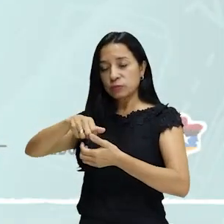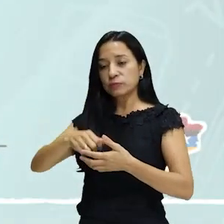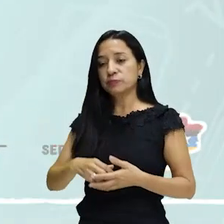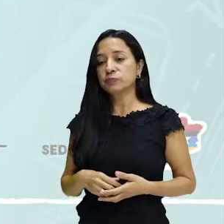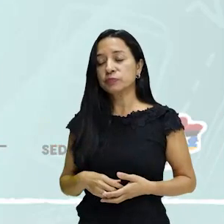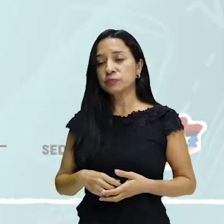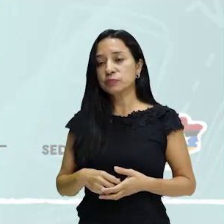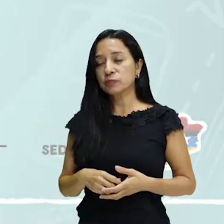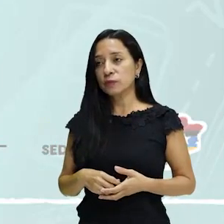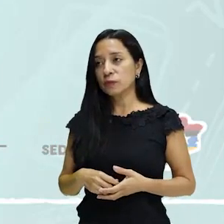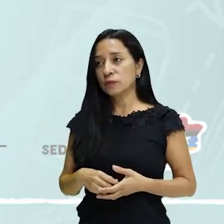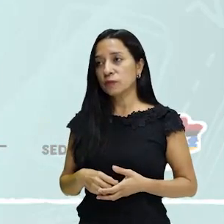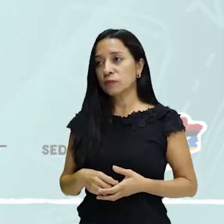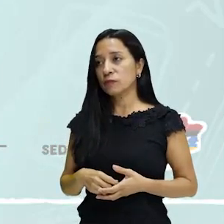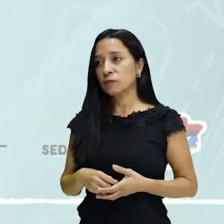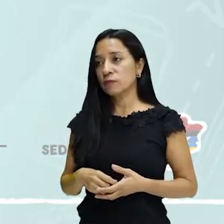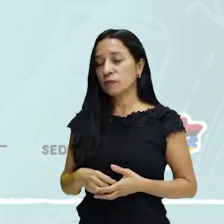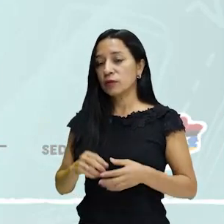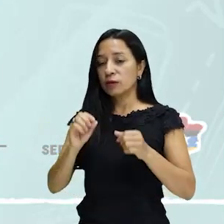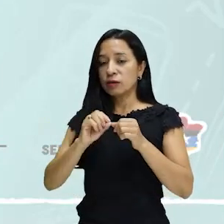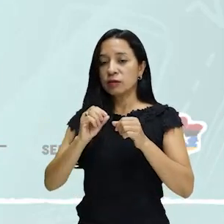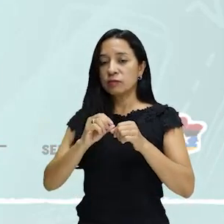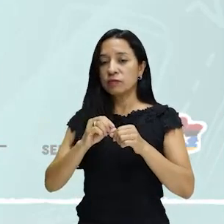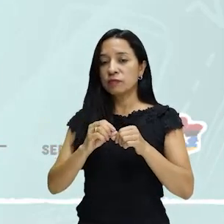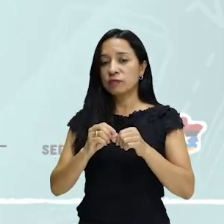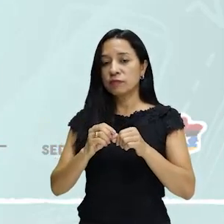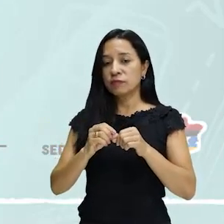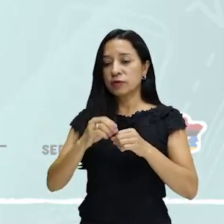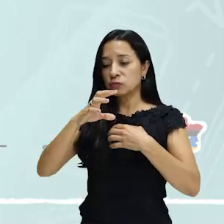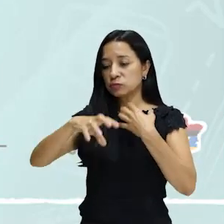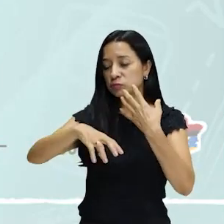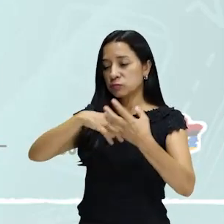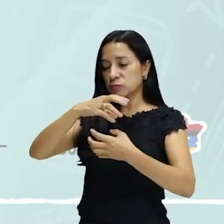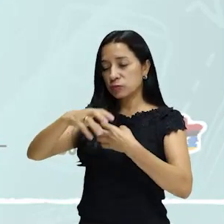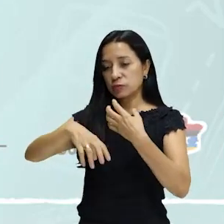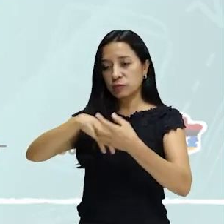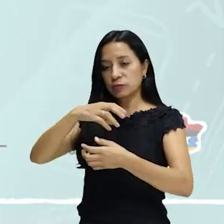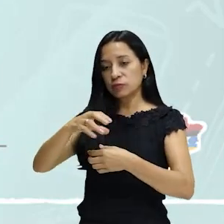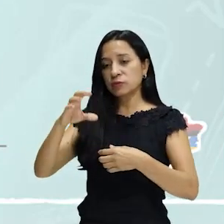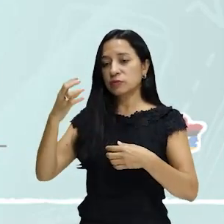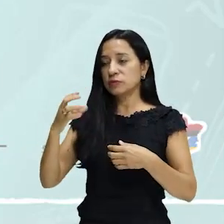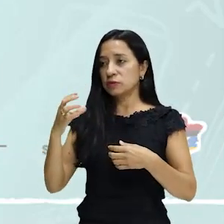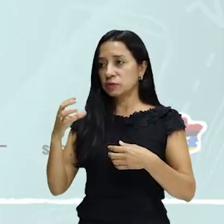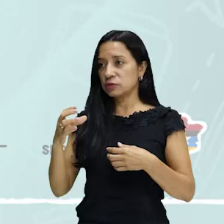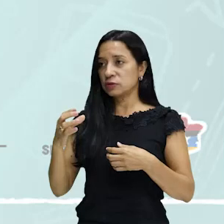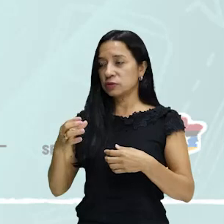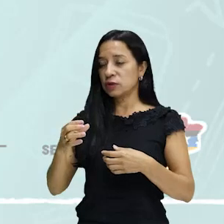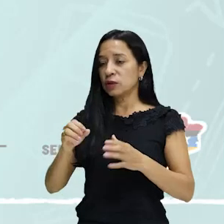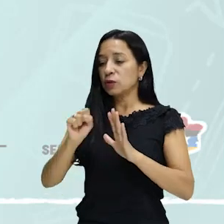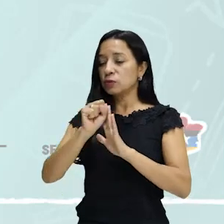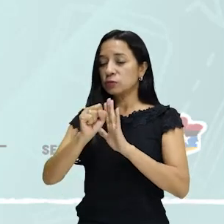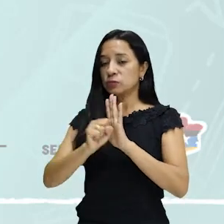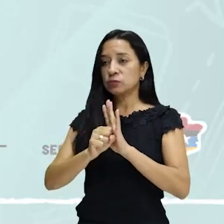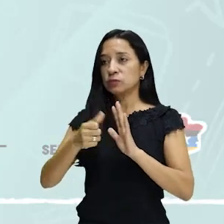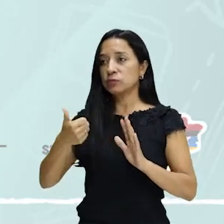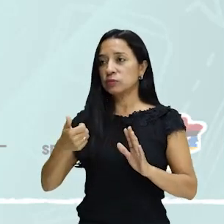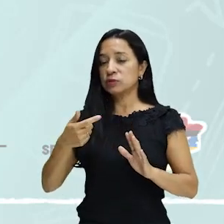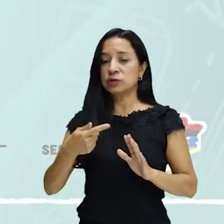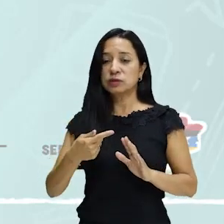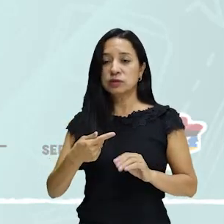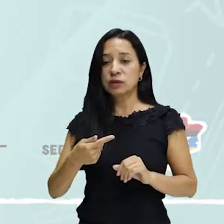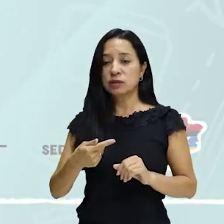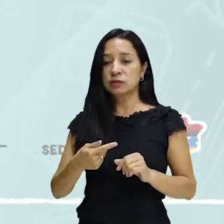Bom, então, ele faz uma revolução científica, né, uma revolução científica à época, né, do século XVII, justamente com suas